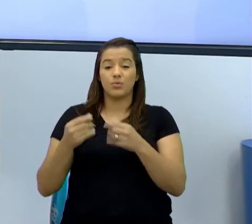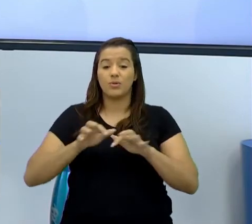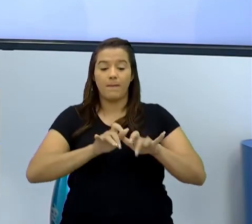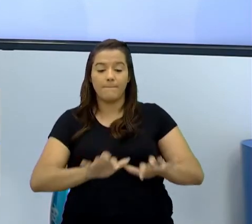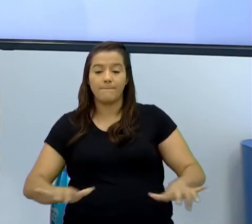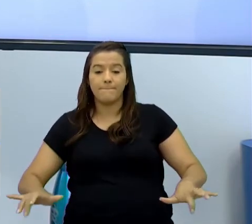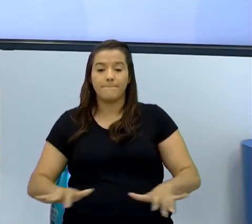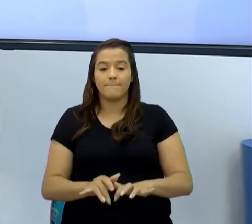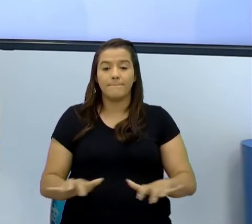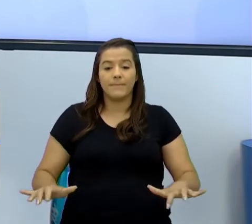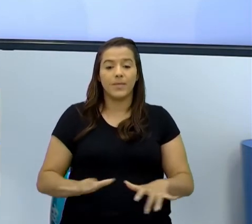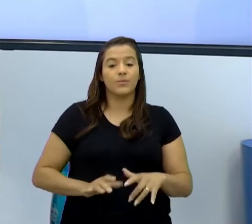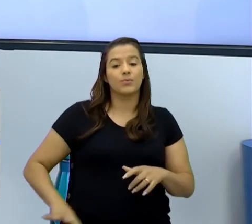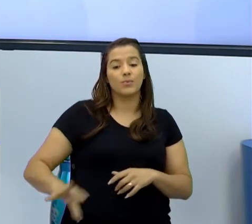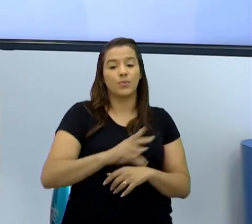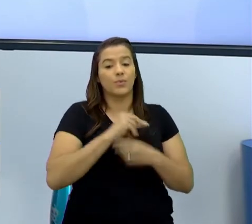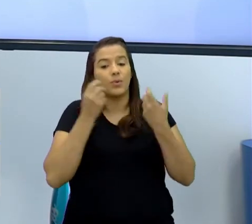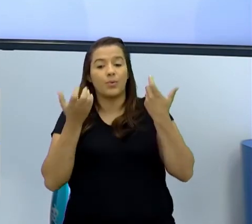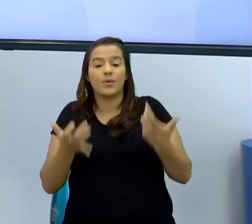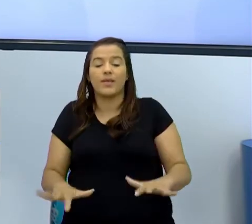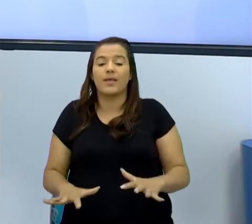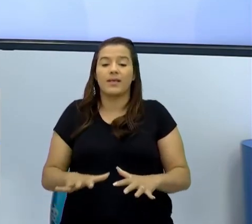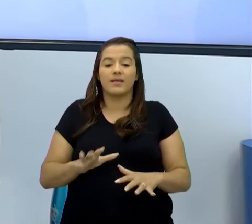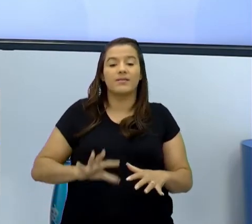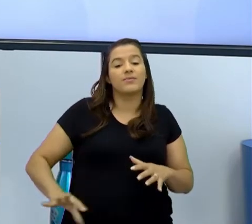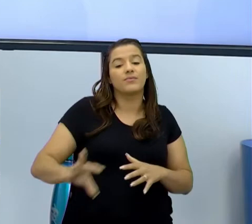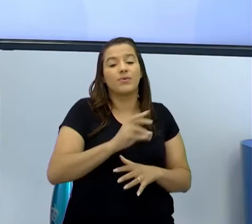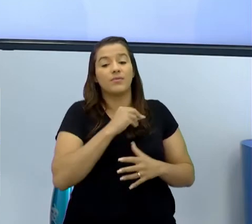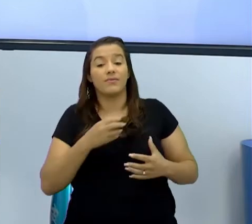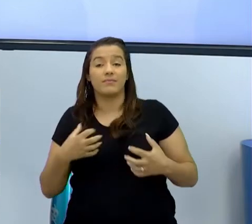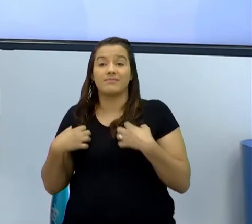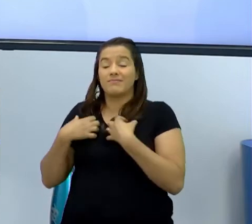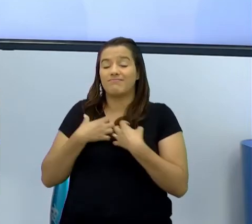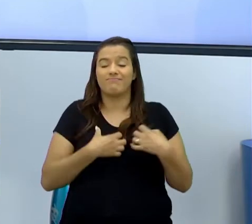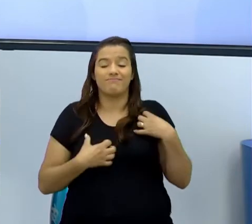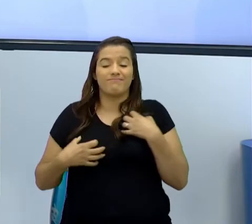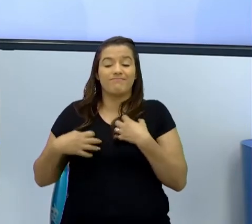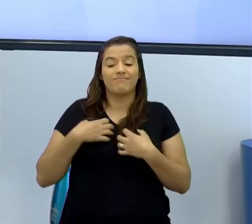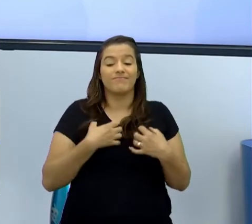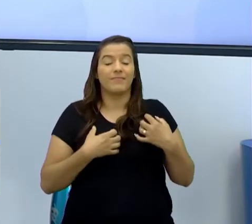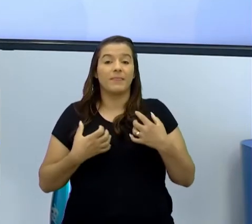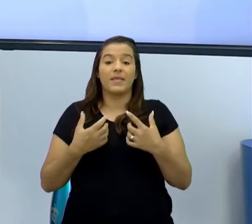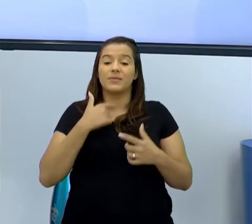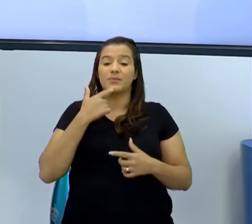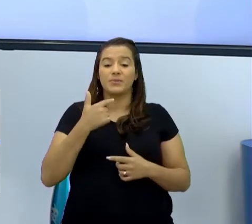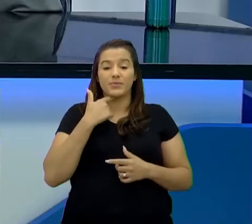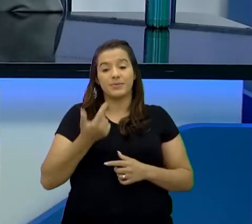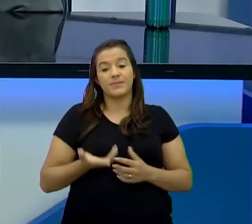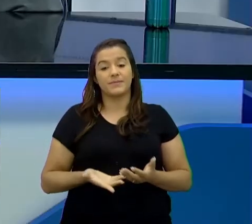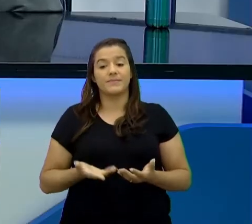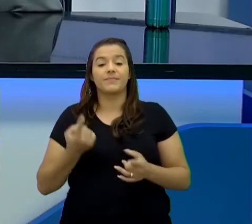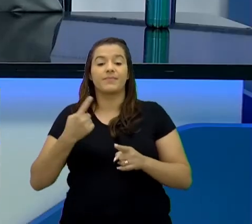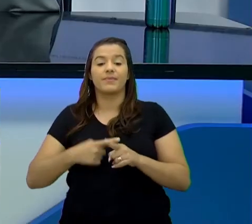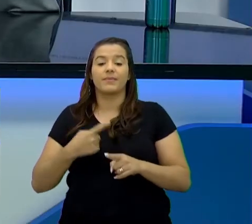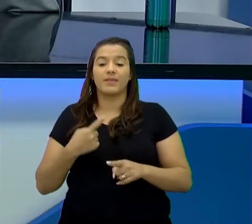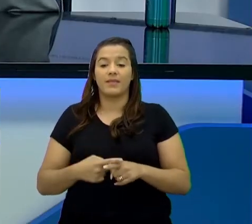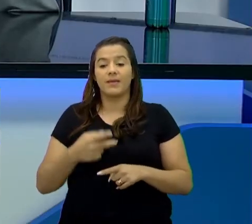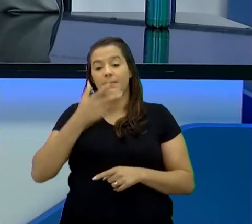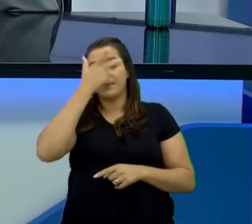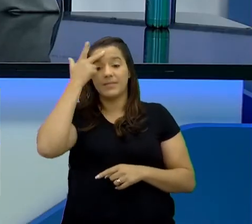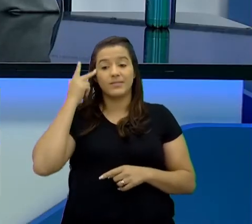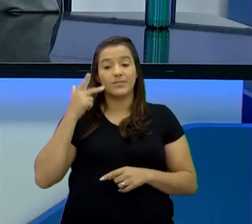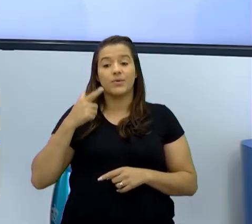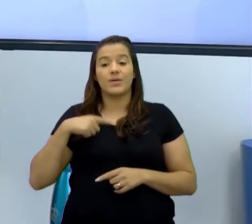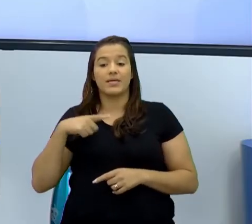mas por que todos têm que ter piano? Eu não quero esse piano vai me dando uma coisa assim, uma coisa, né? Então, de novo, por quê? A pessoa que não é